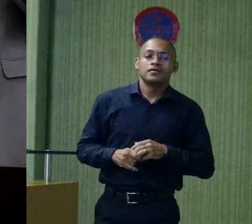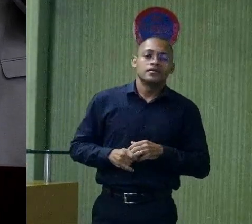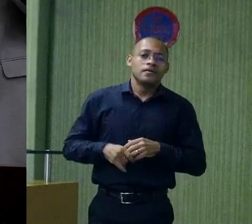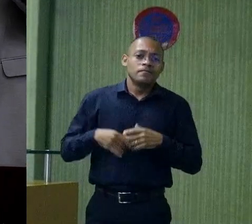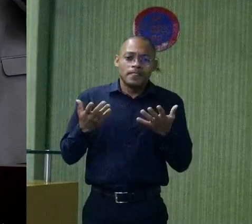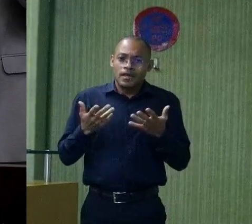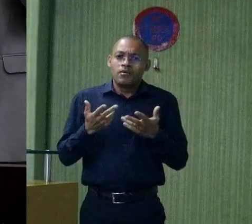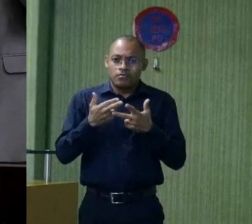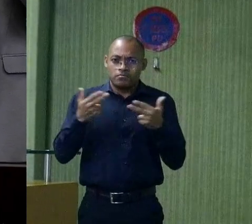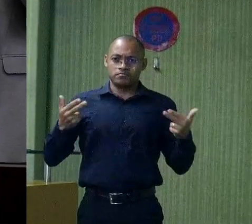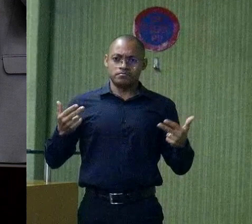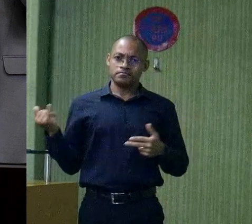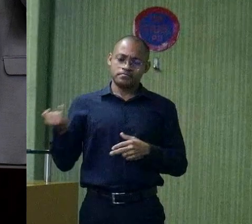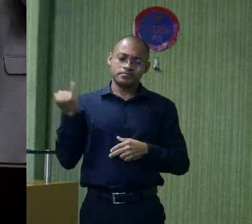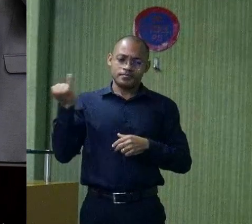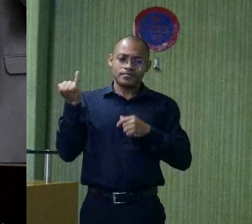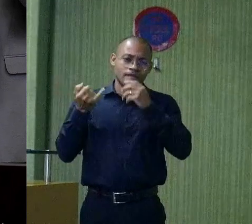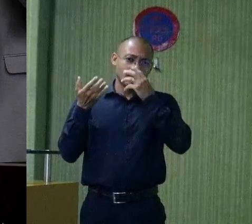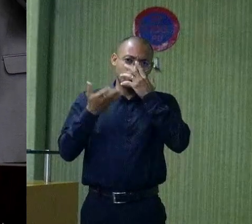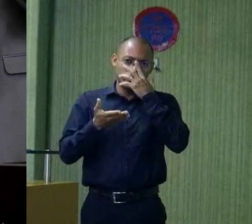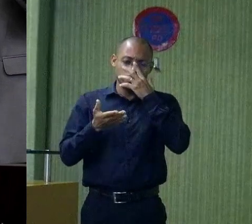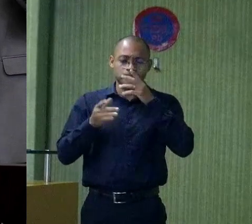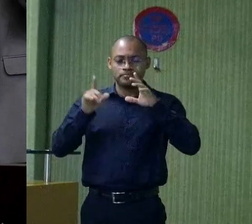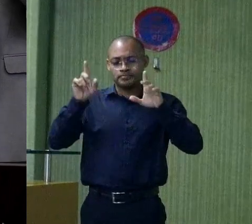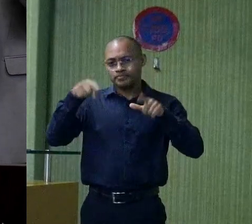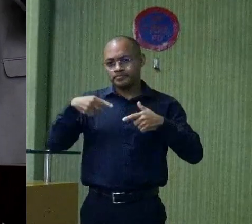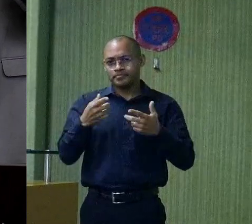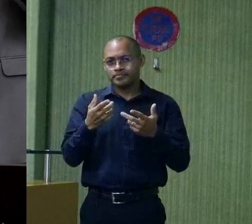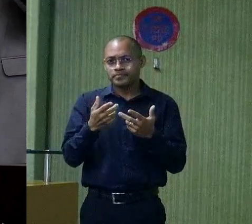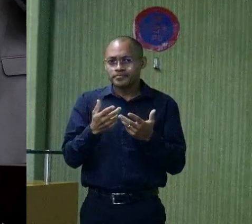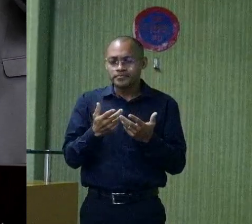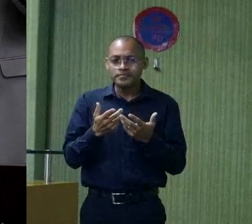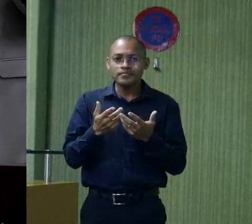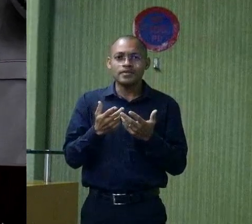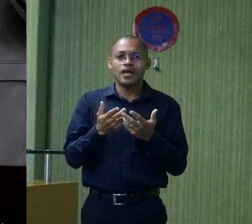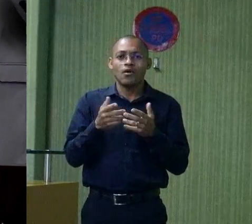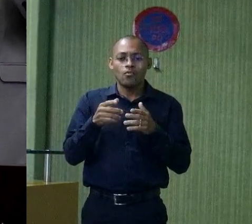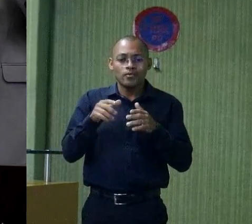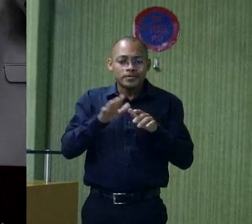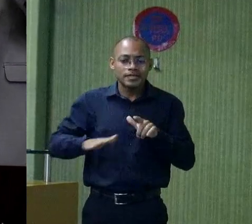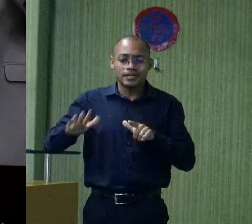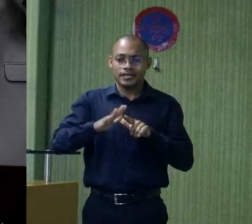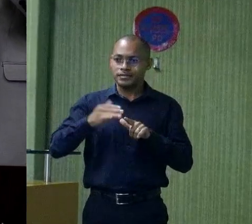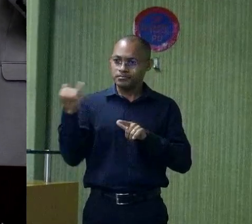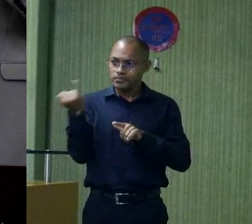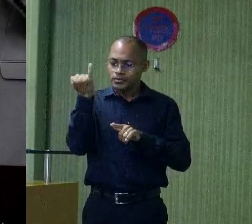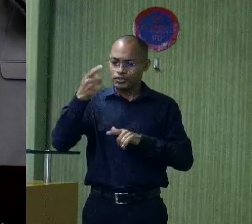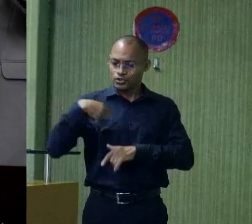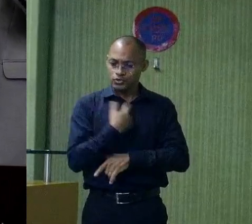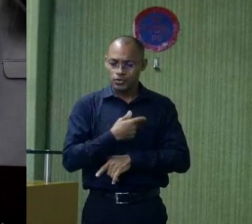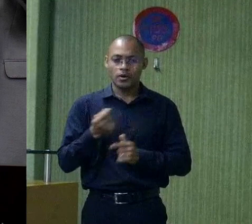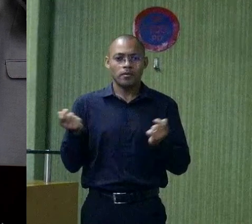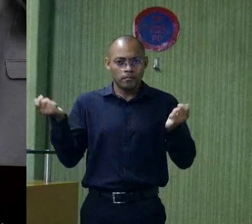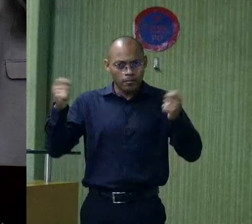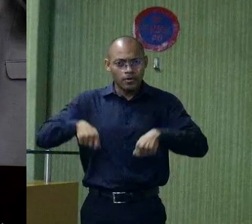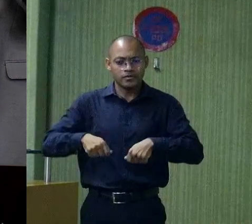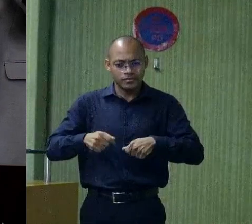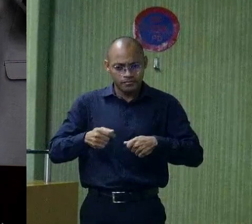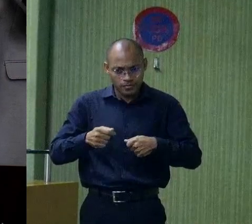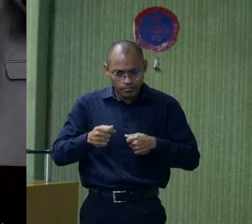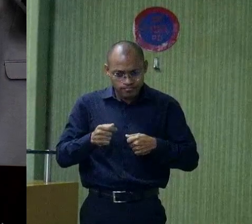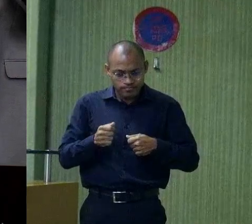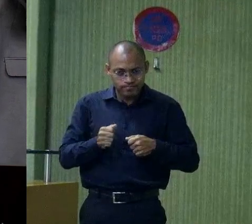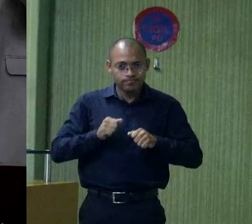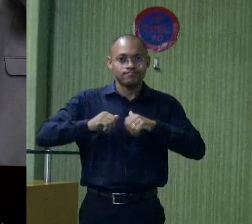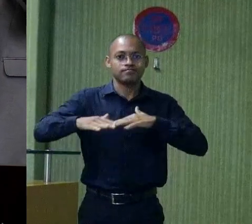importante é um é um item importante é um nicho importante que nós podemos atuar a questão da melhoria dessas